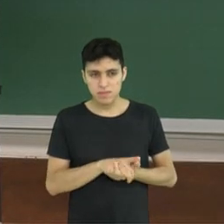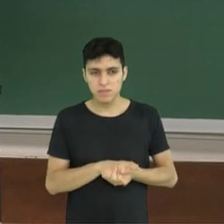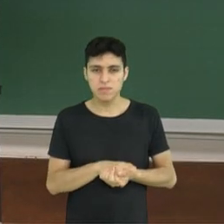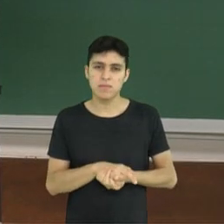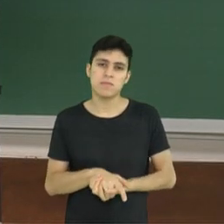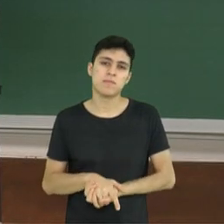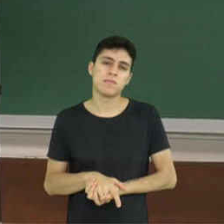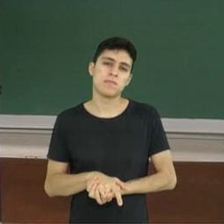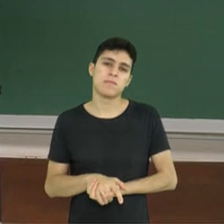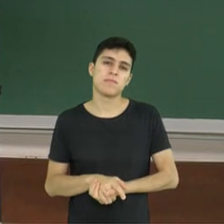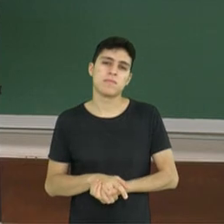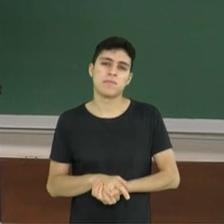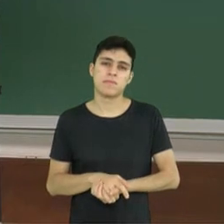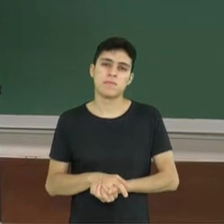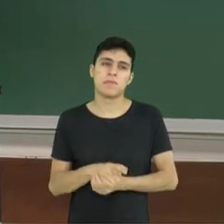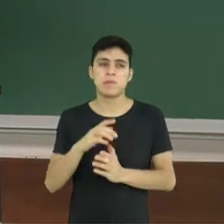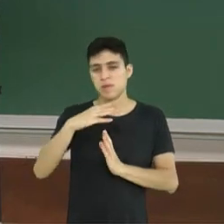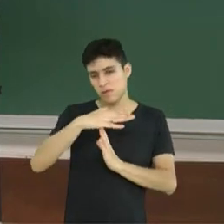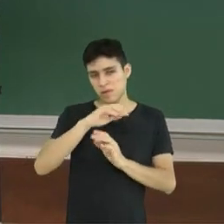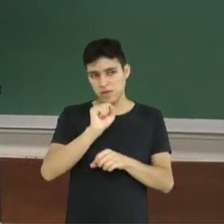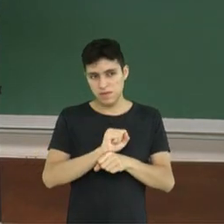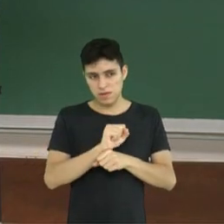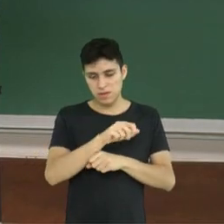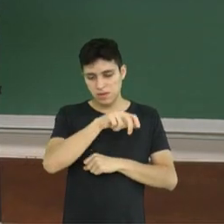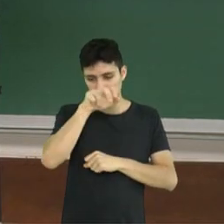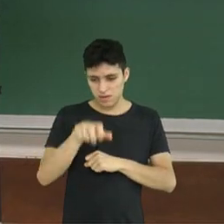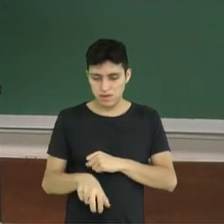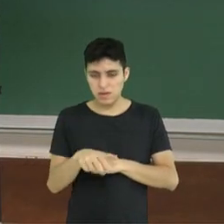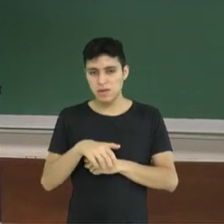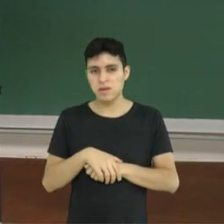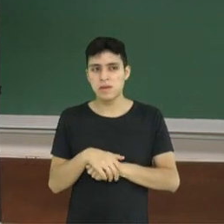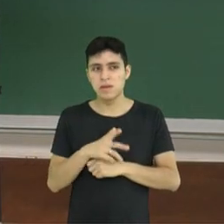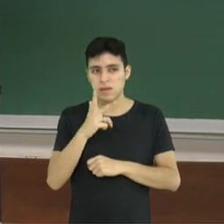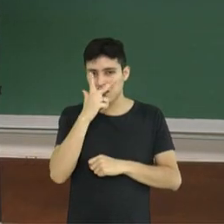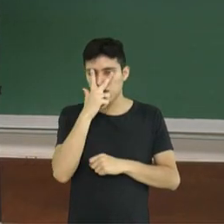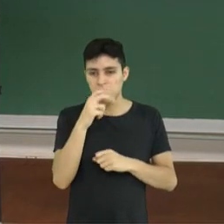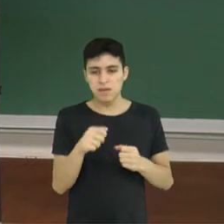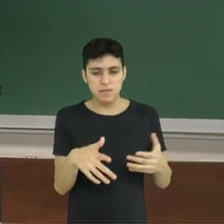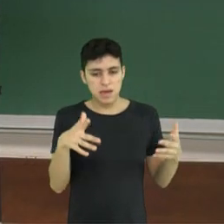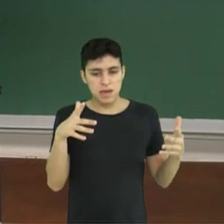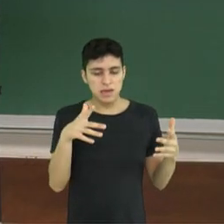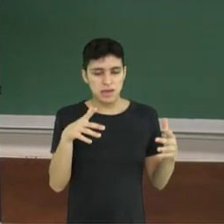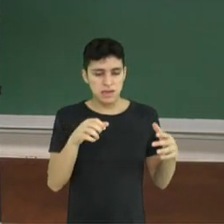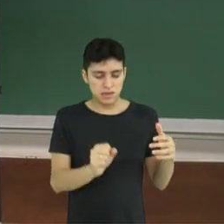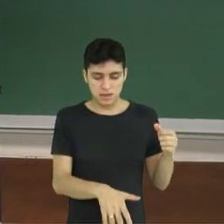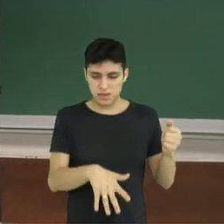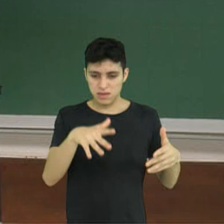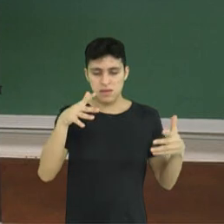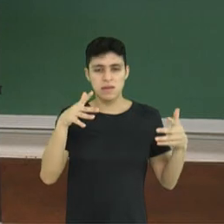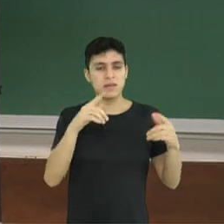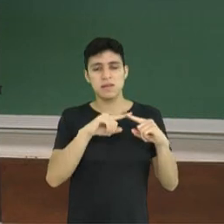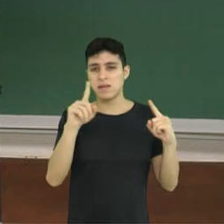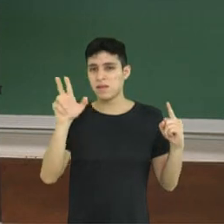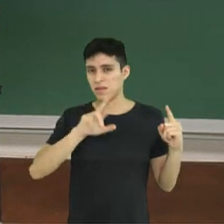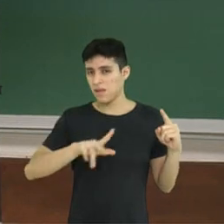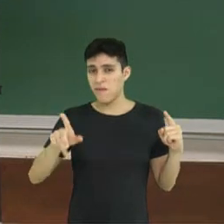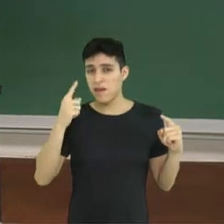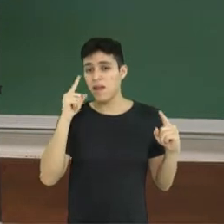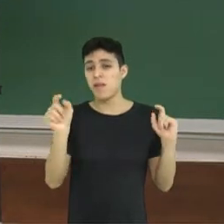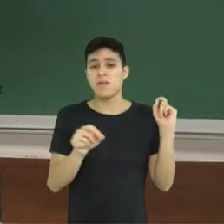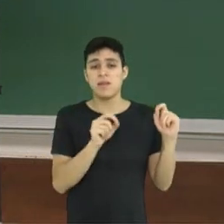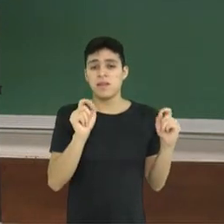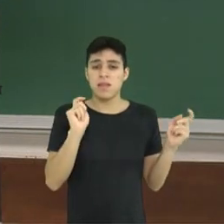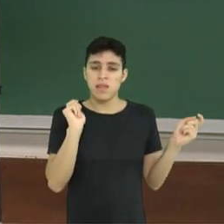aí pausar o vídeo aí de repente eu botar a volta cadeira parecia mágica então esses efeitos Mágicos que ele como